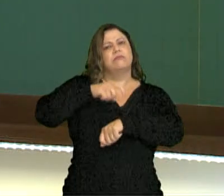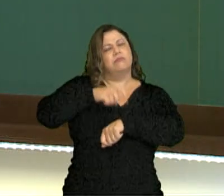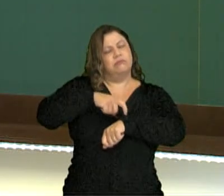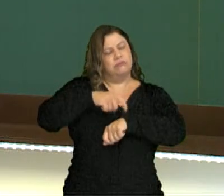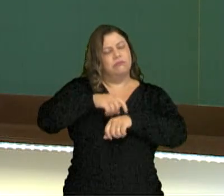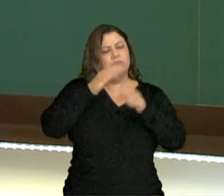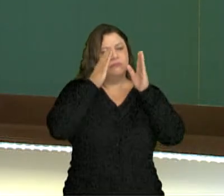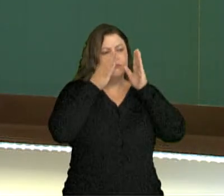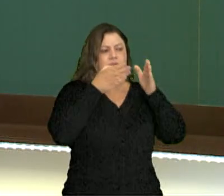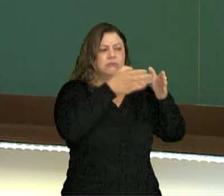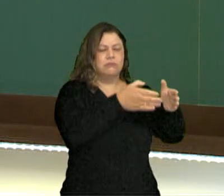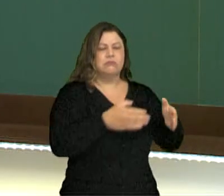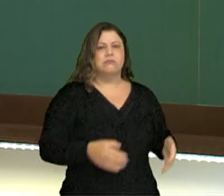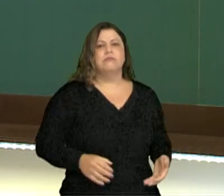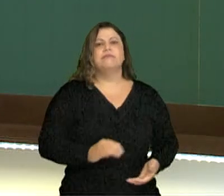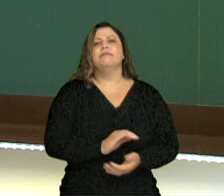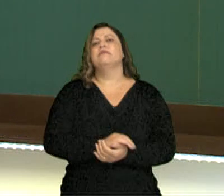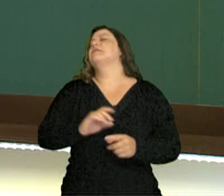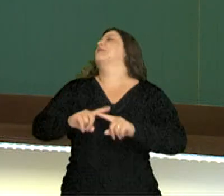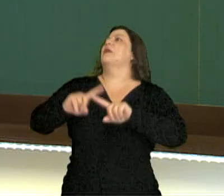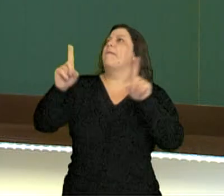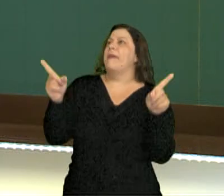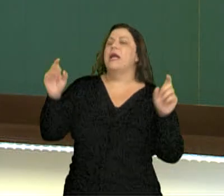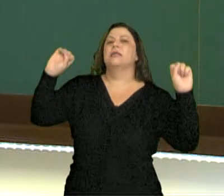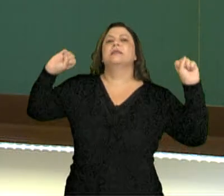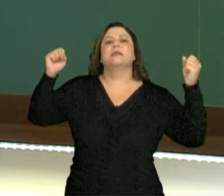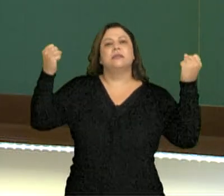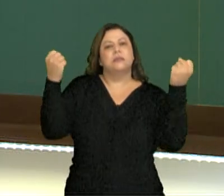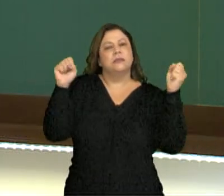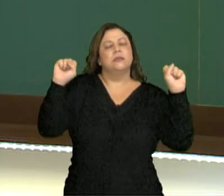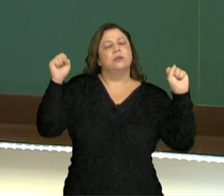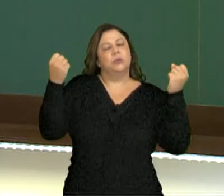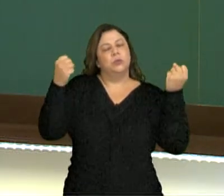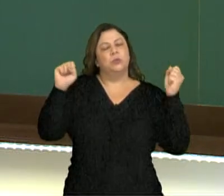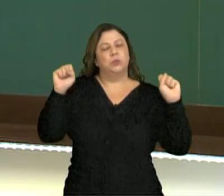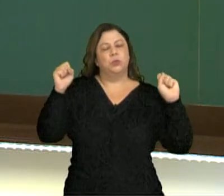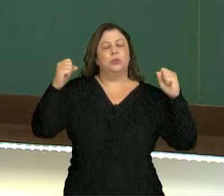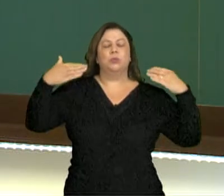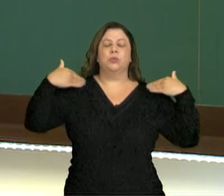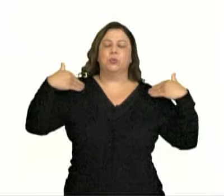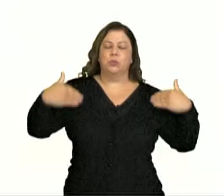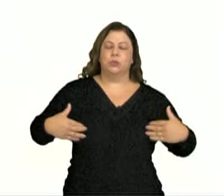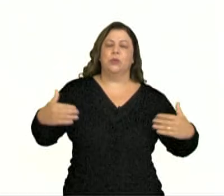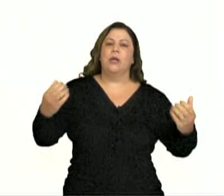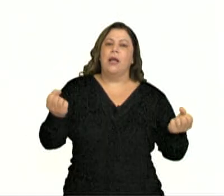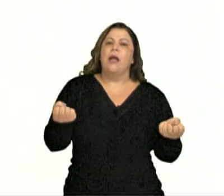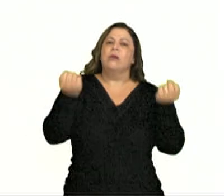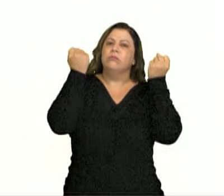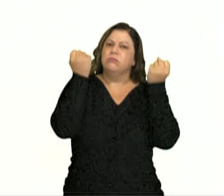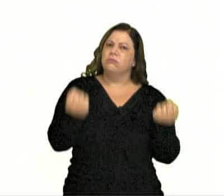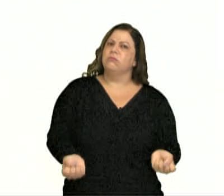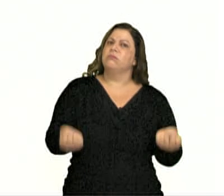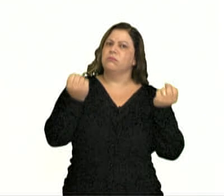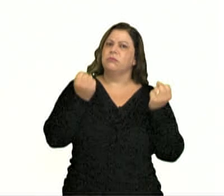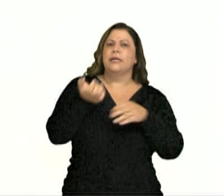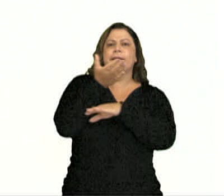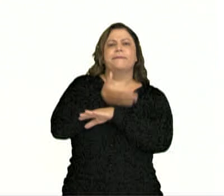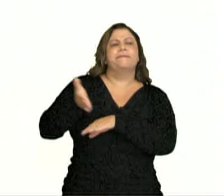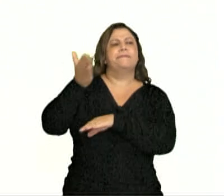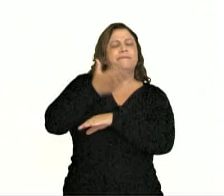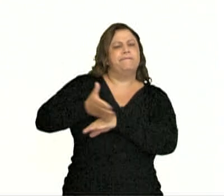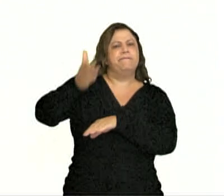específico. Já a ginástica de condicionamento físico predominam exercícios em sua